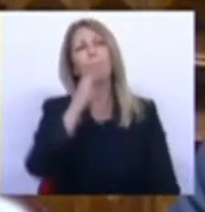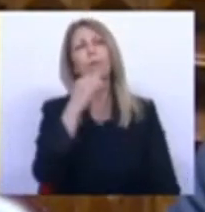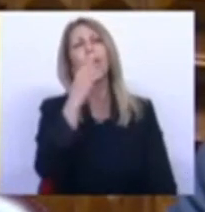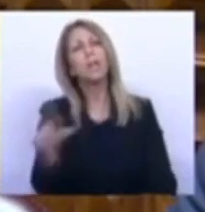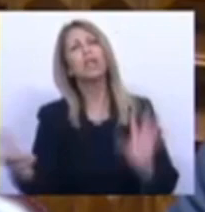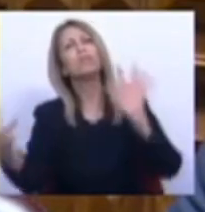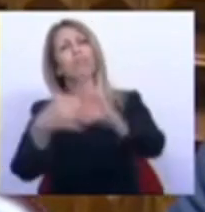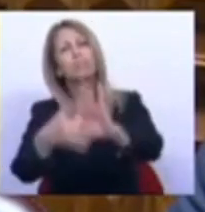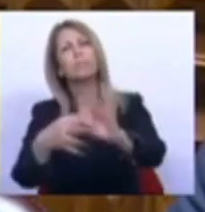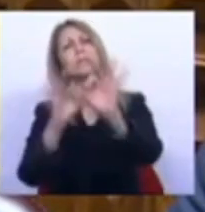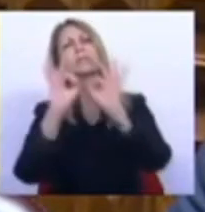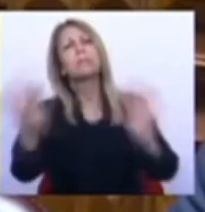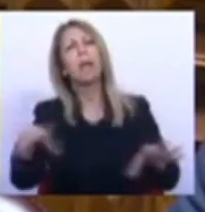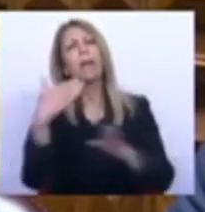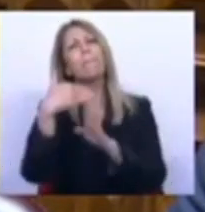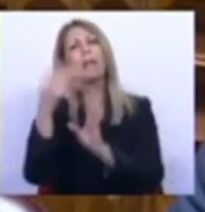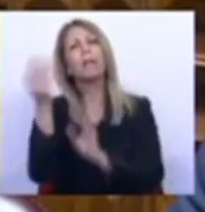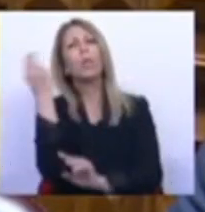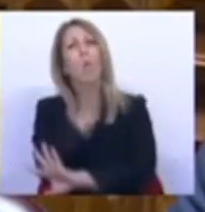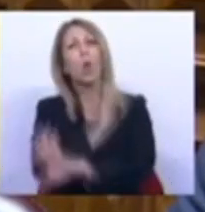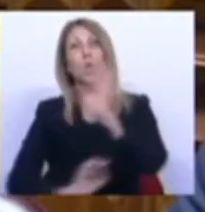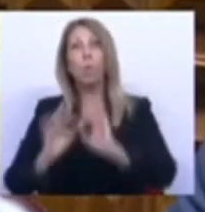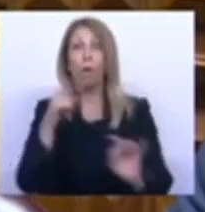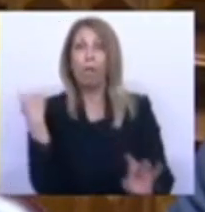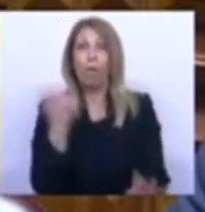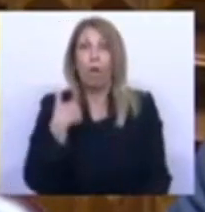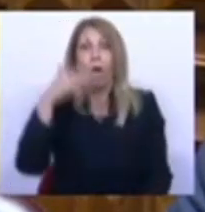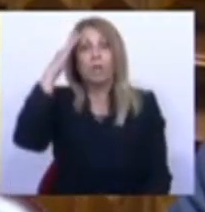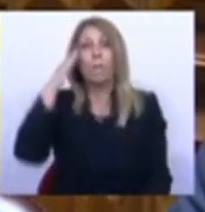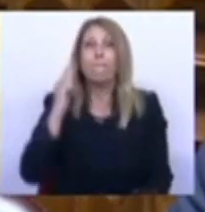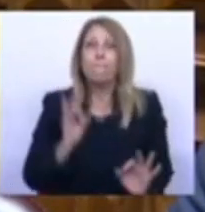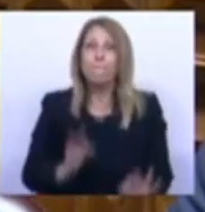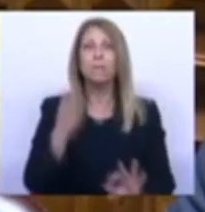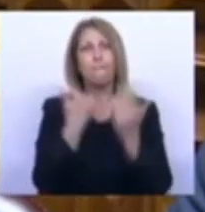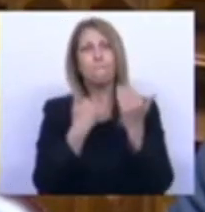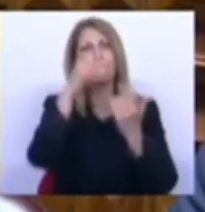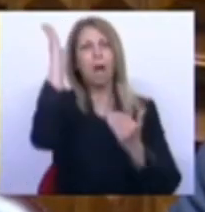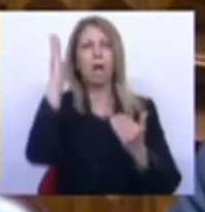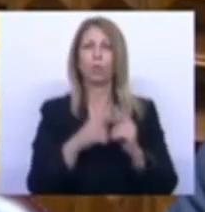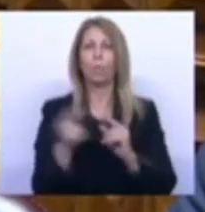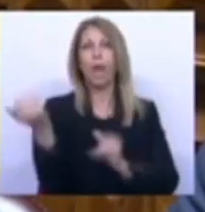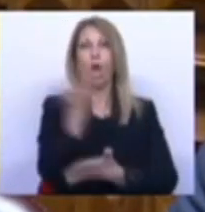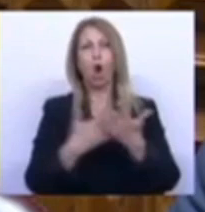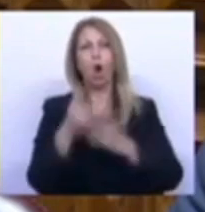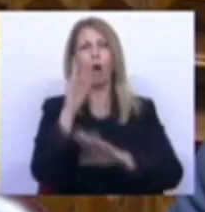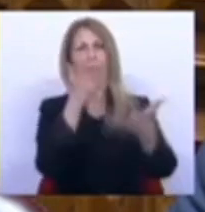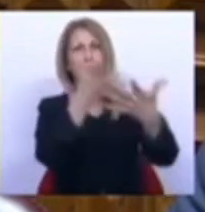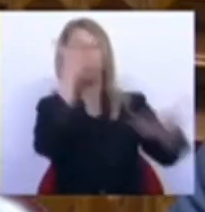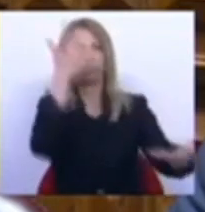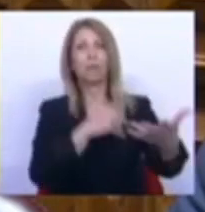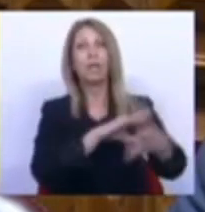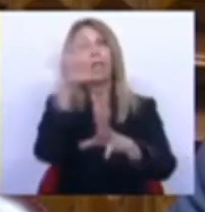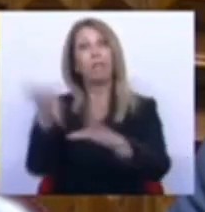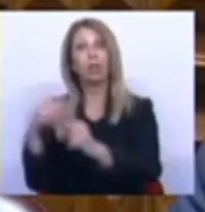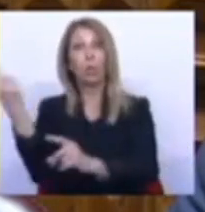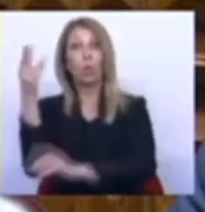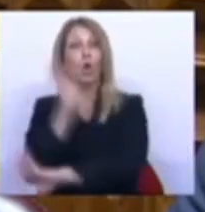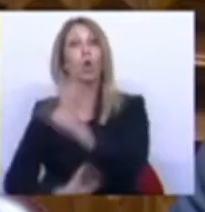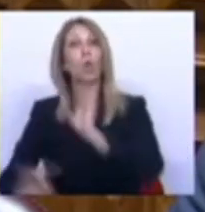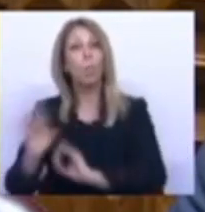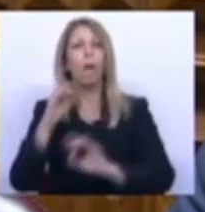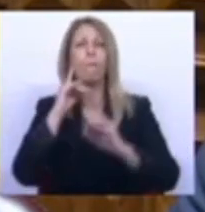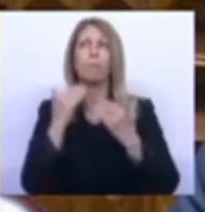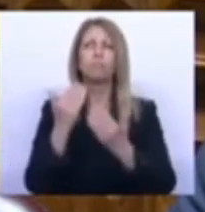União Europeia, nós achamos que é preciso ter uma ambição maior de ser uma economia de vanguarda dentro da União Europeia. Mas saudamos que haja agora aqui partidos que falam do novo